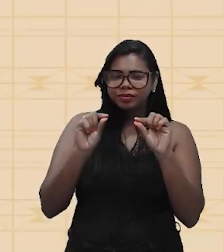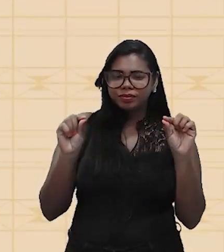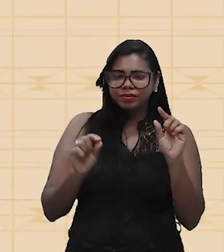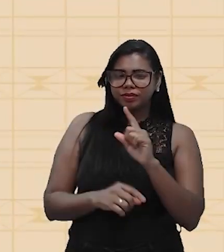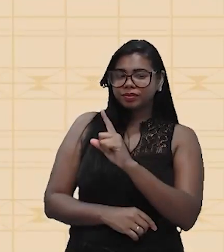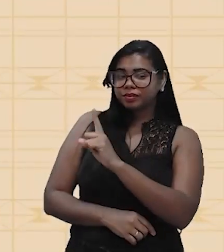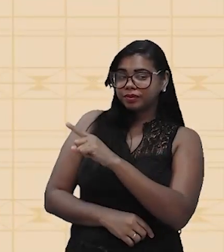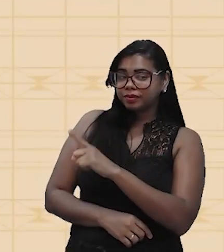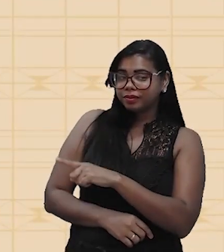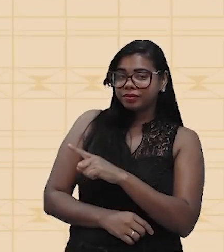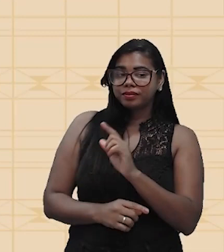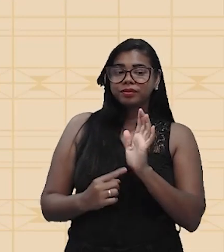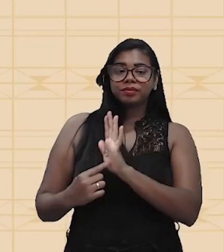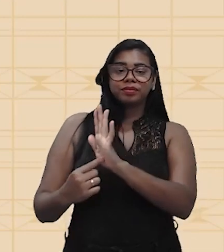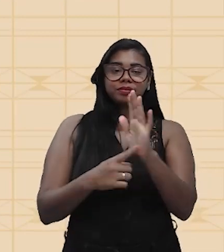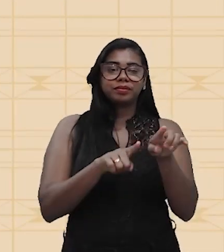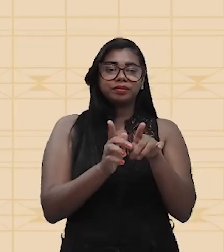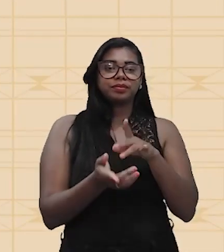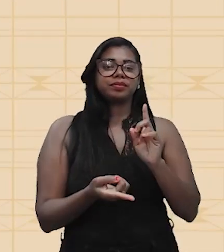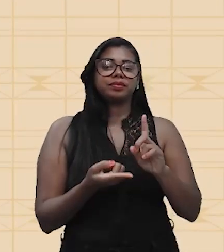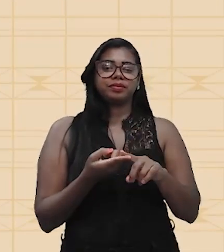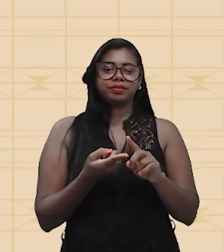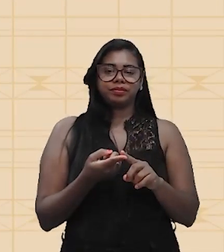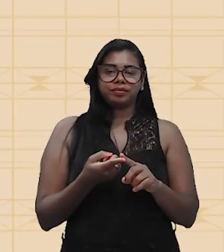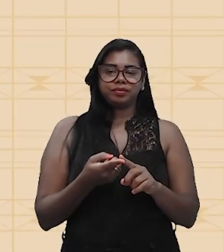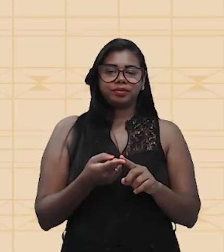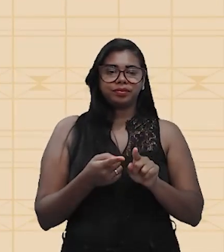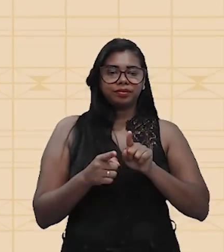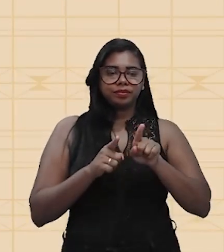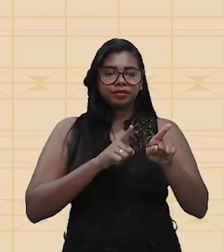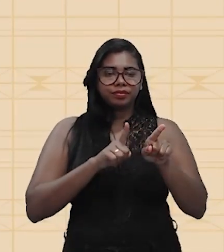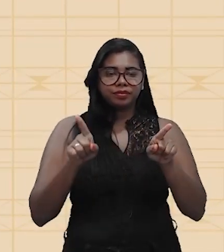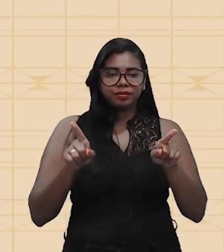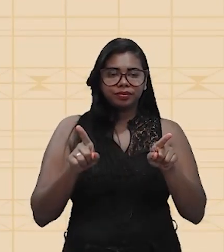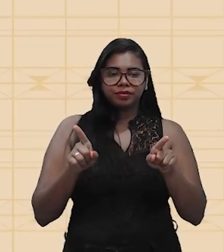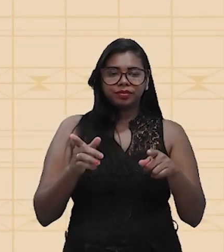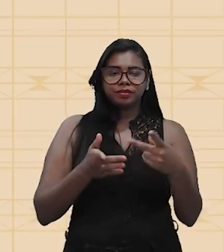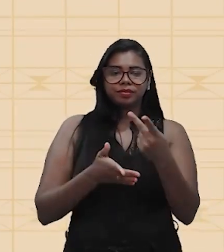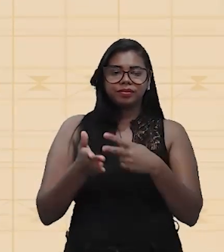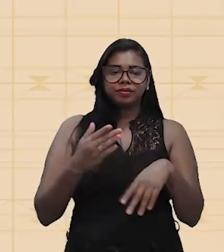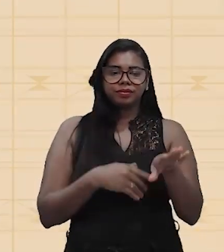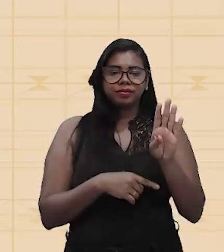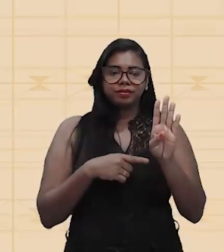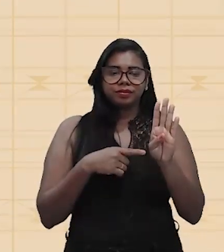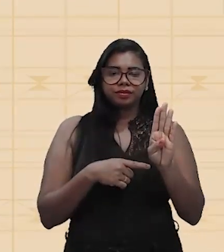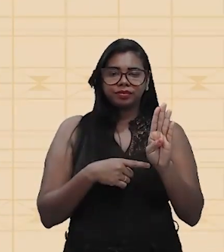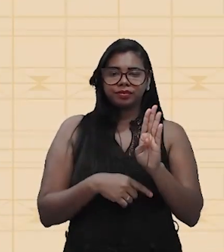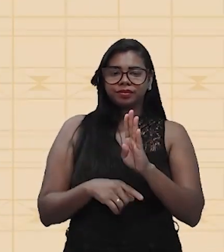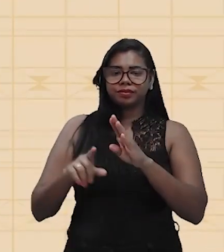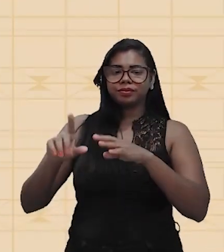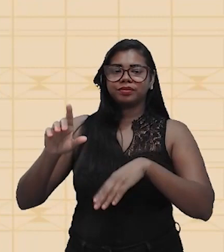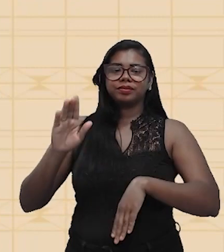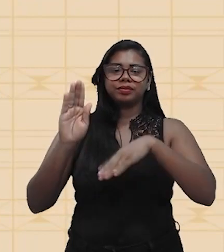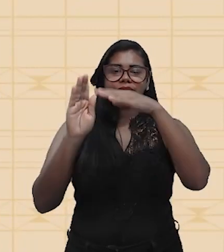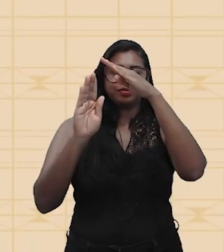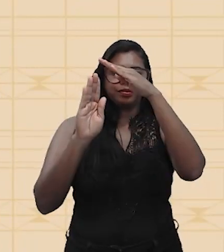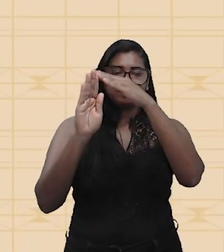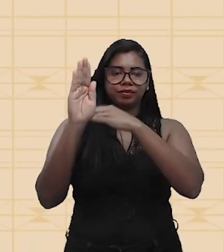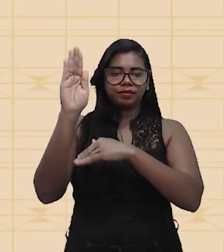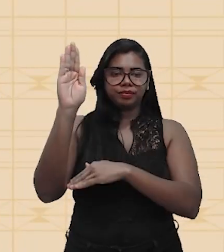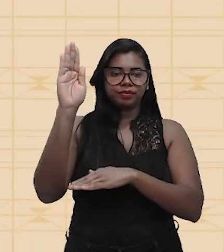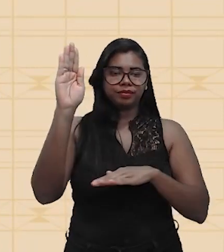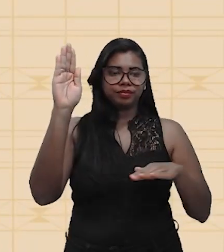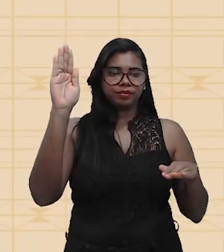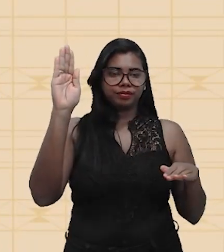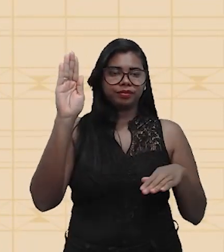a simbologia dele são esses traços que vocês estão vendo na figura B, na figura ao lado. Então, o